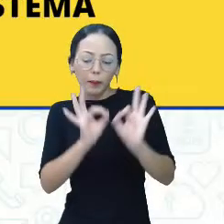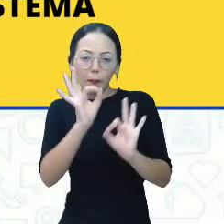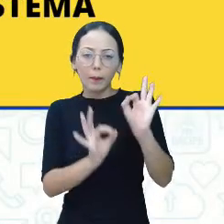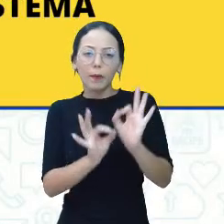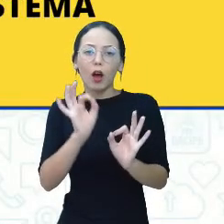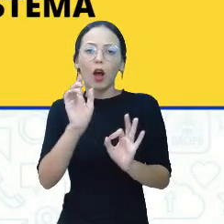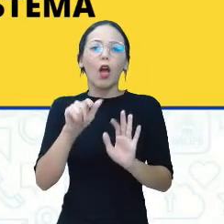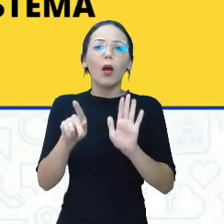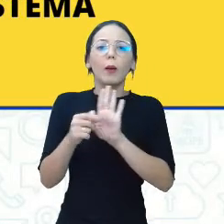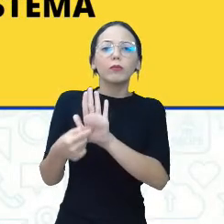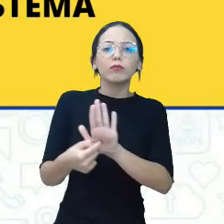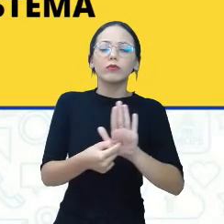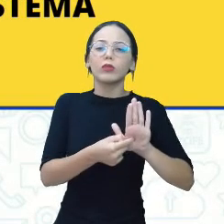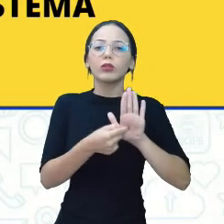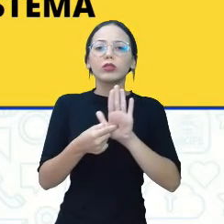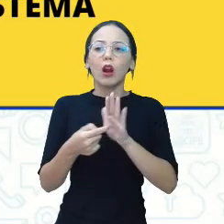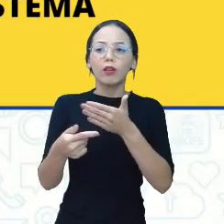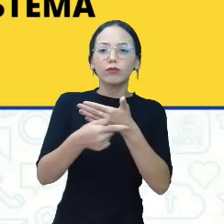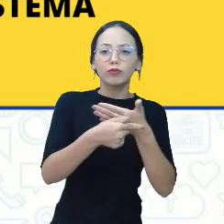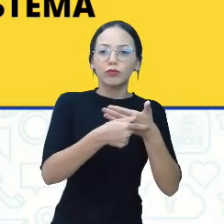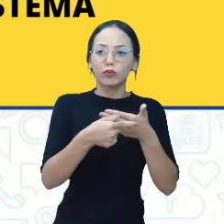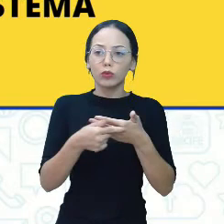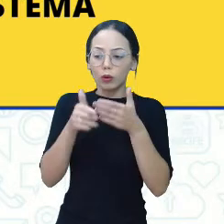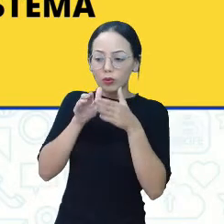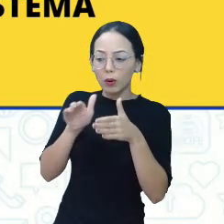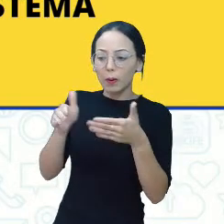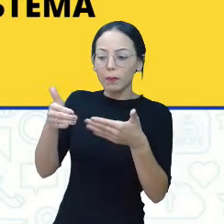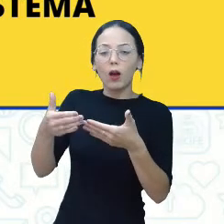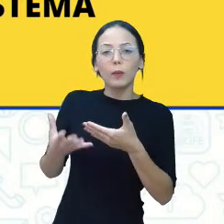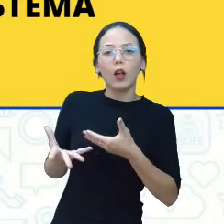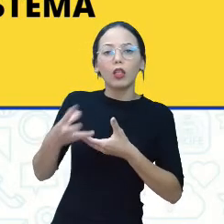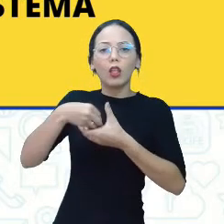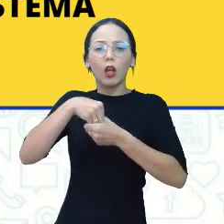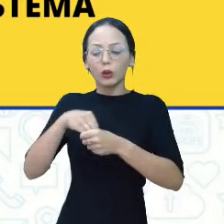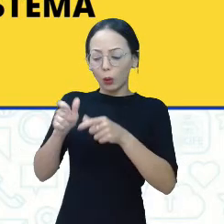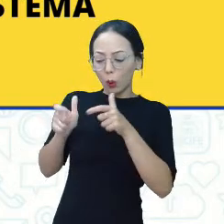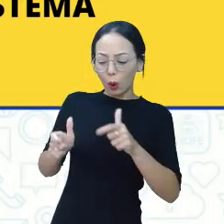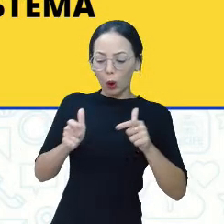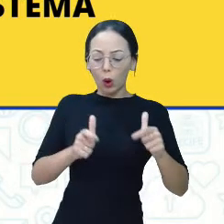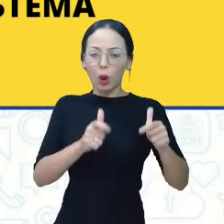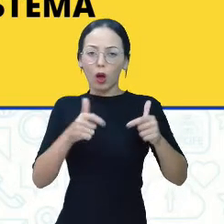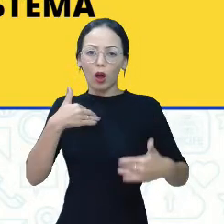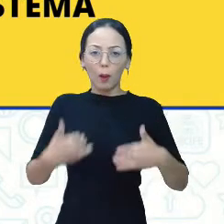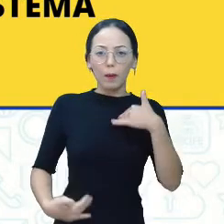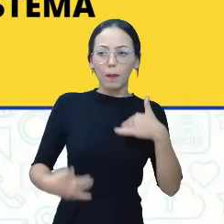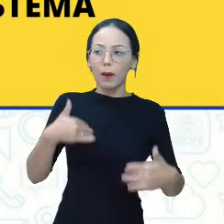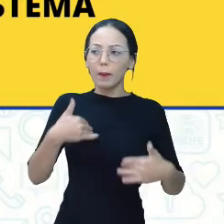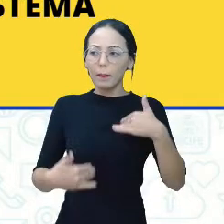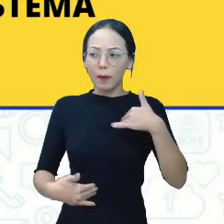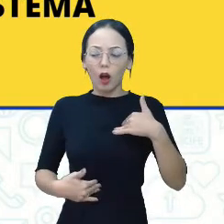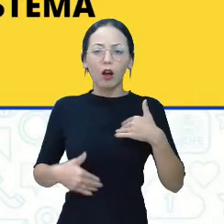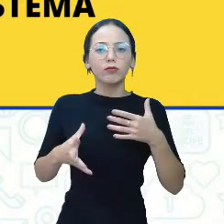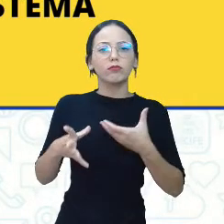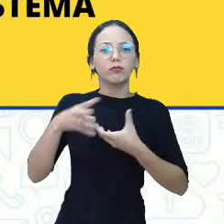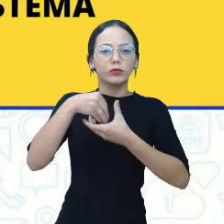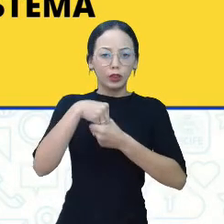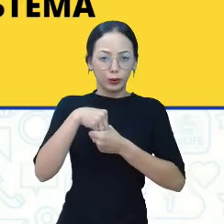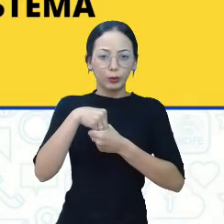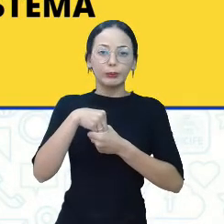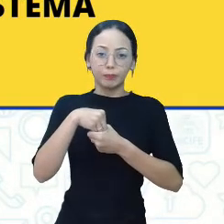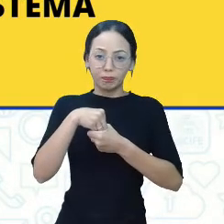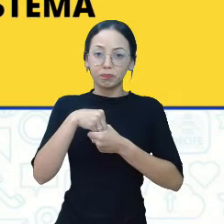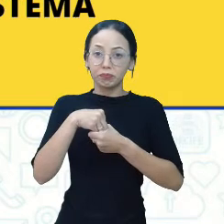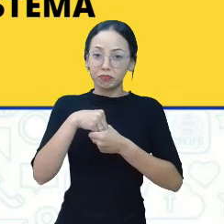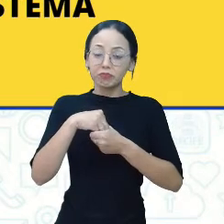elas vão apresentar funções específicas, localização específica, forma específica também.